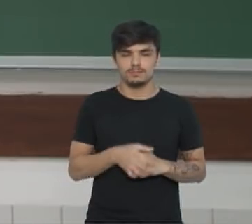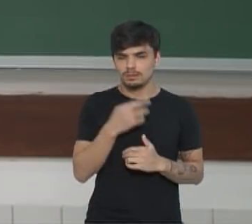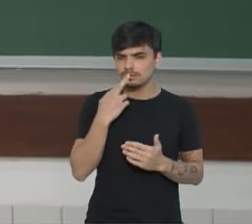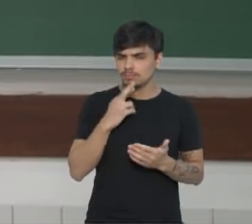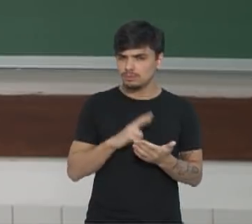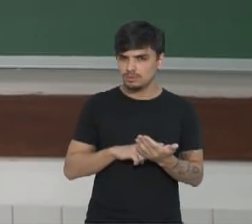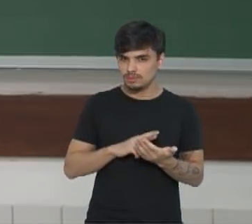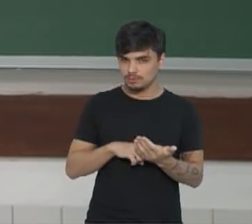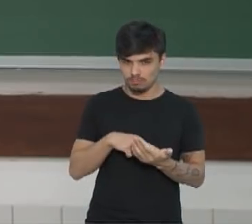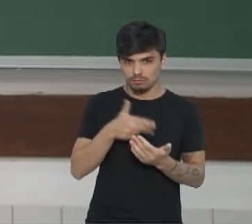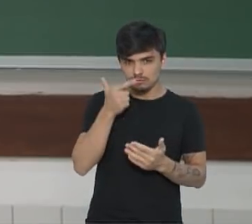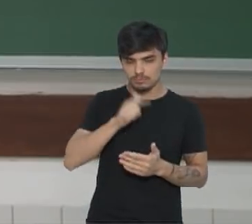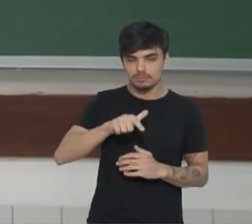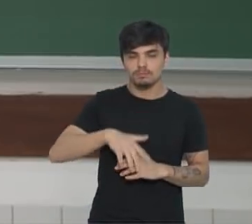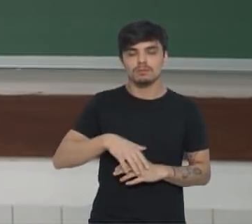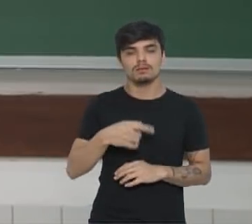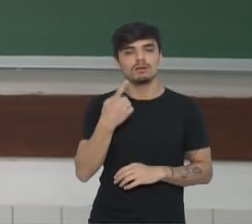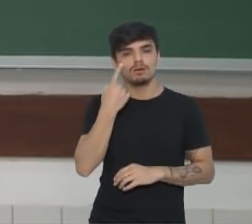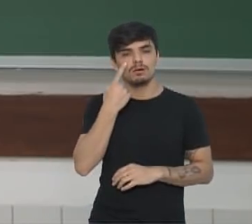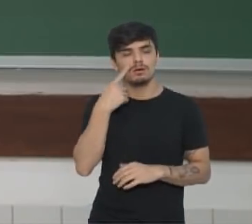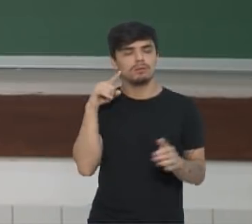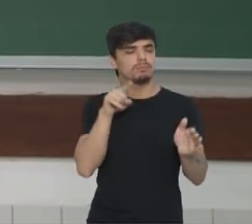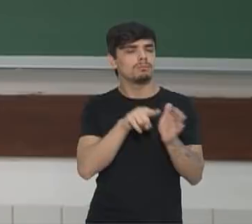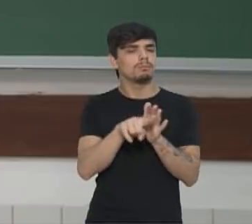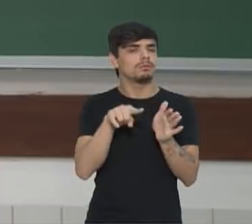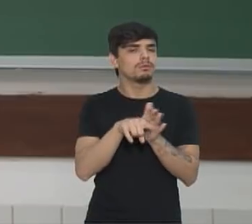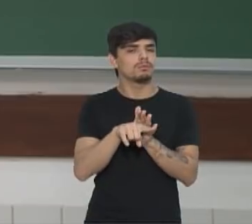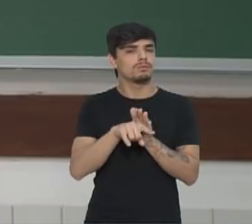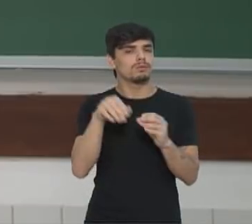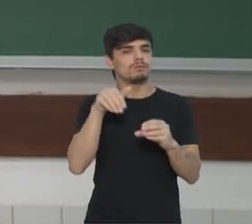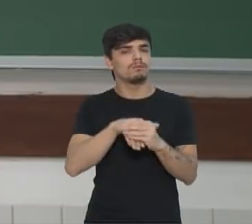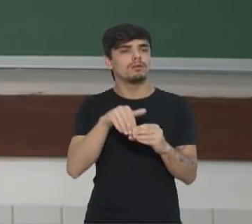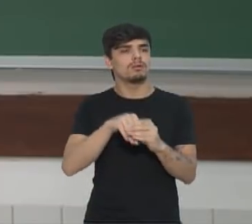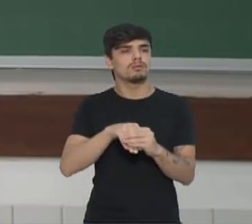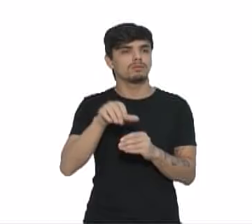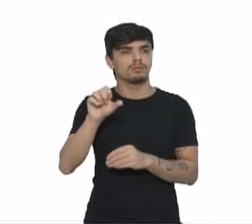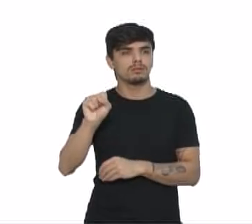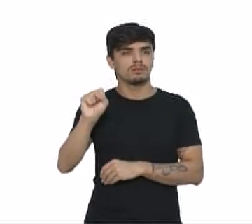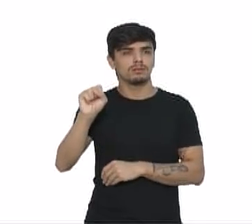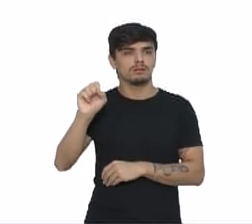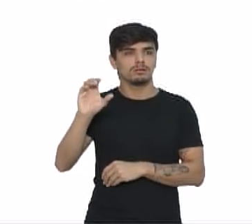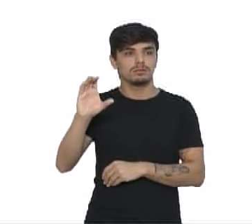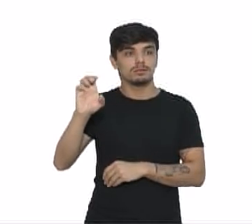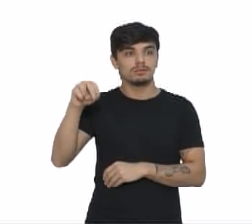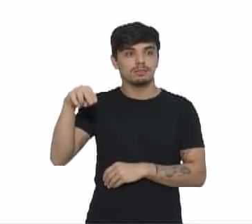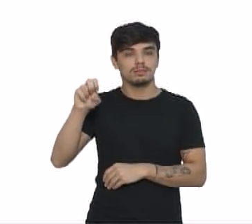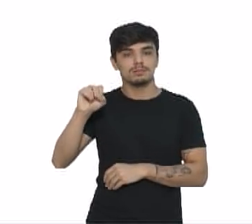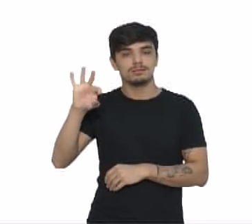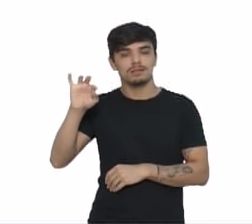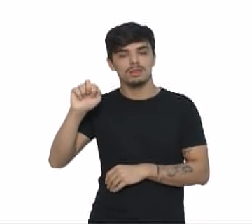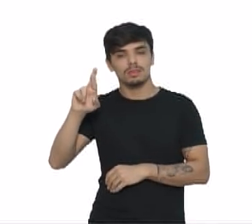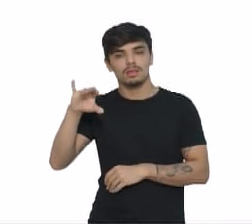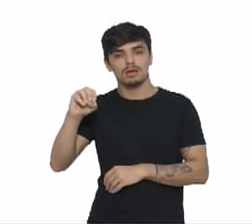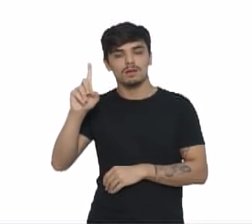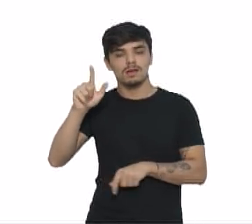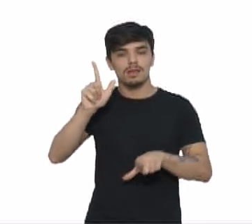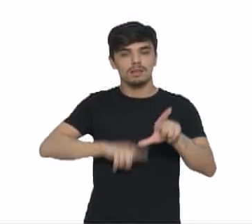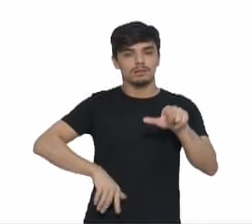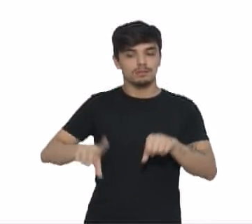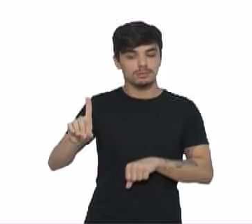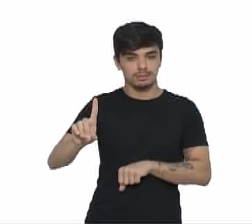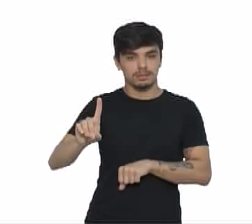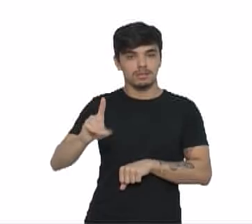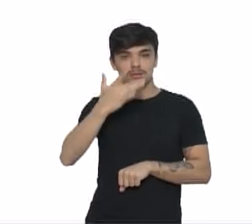Respondido, meus caros alunos. Então, quando a gente pergunta o que é voto censitário, a alternativa correta é a letra C. Apenas